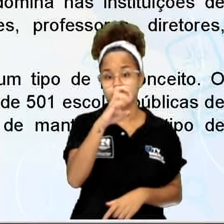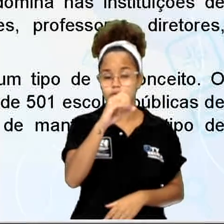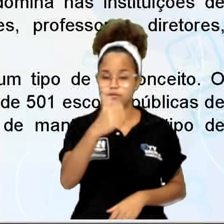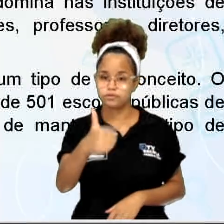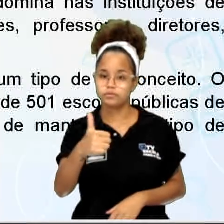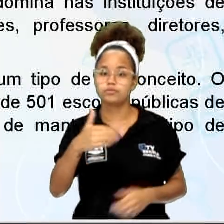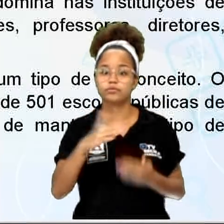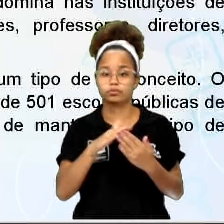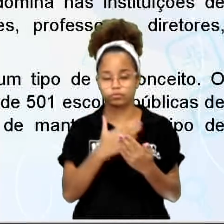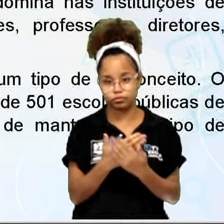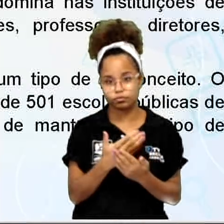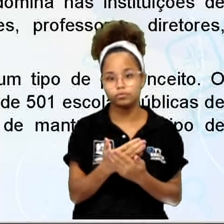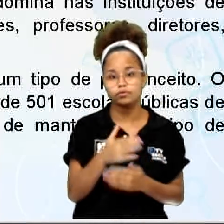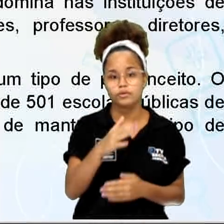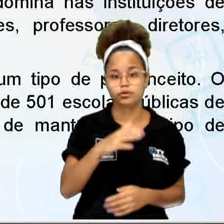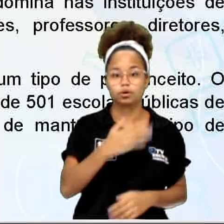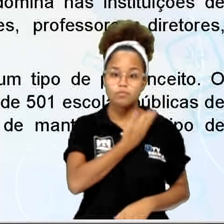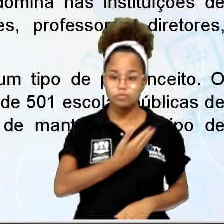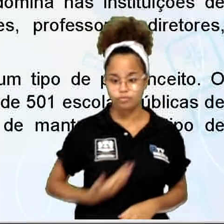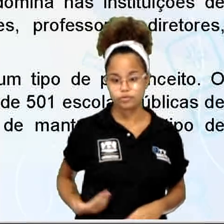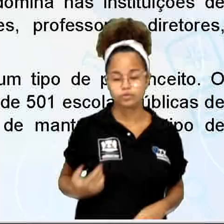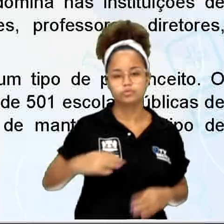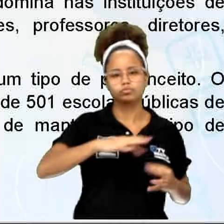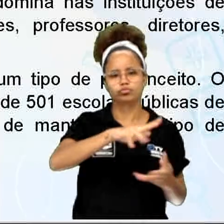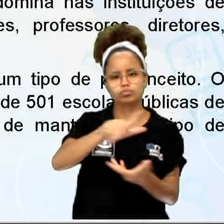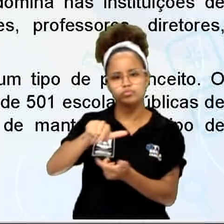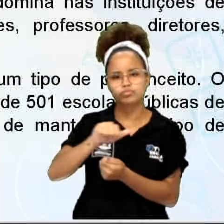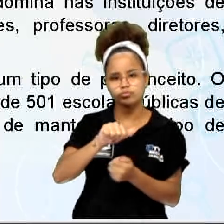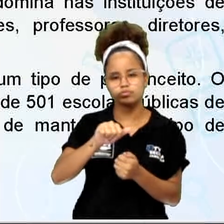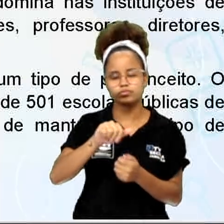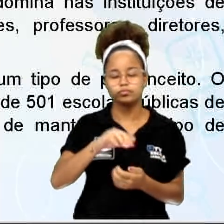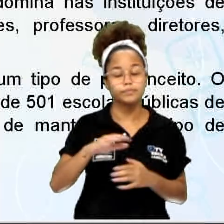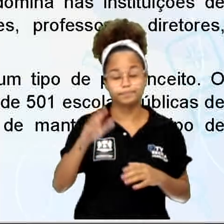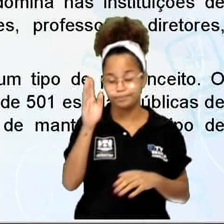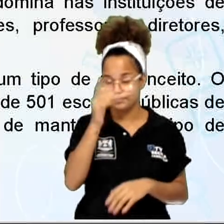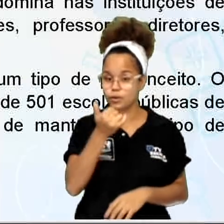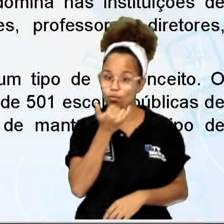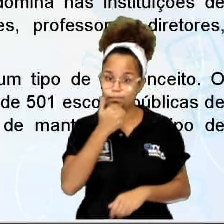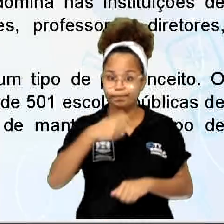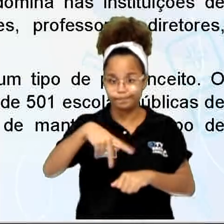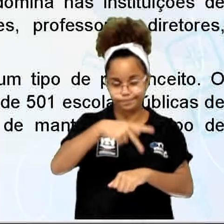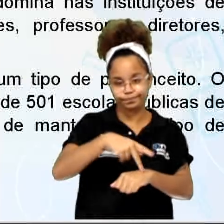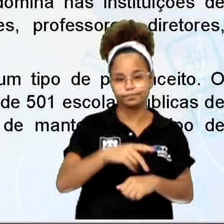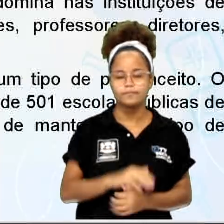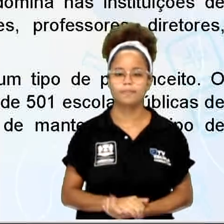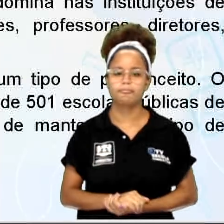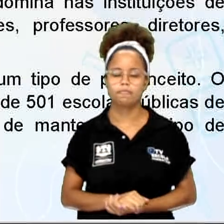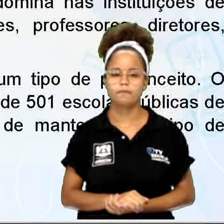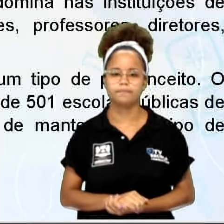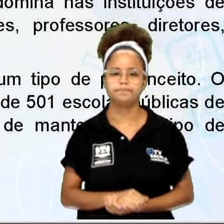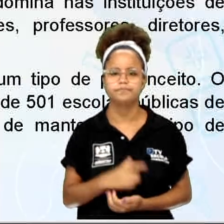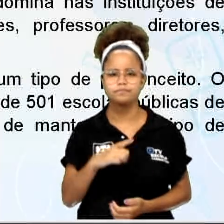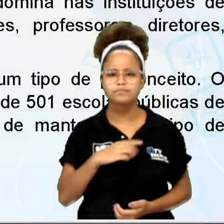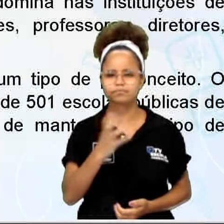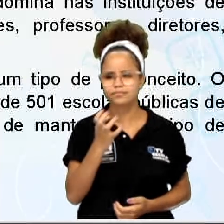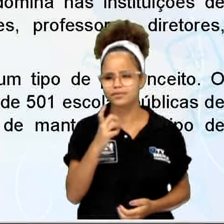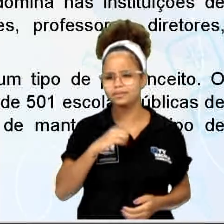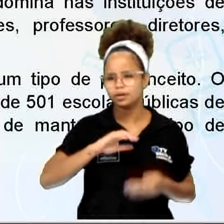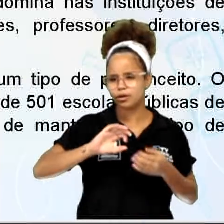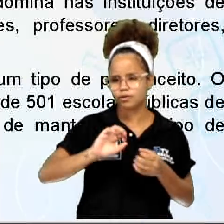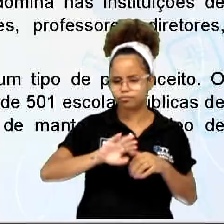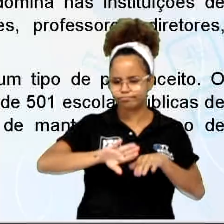públicas de todo o país. Ele constatou que 80% dos entrevistados gostaria de manter algum tipo de